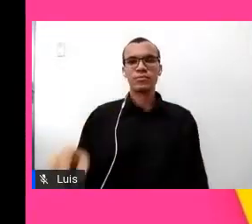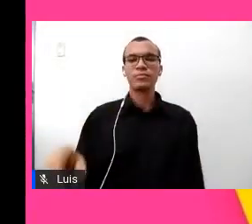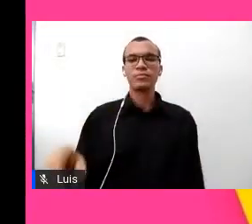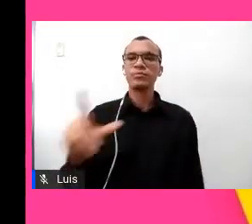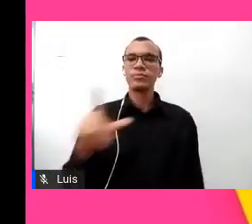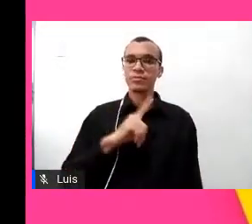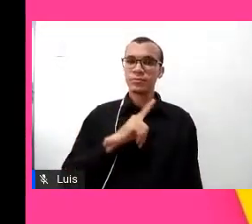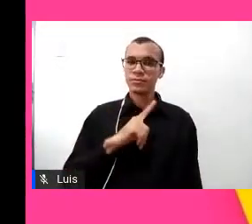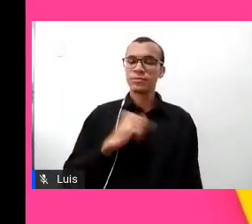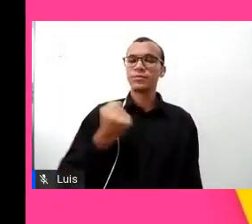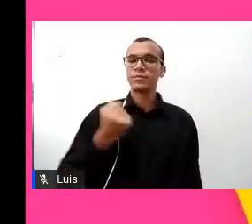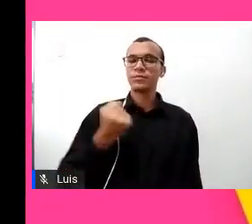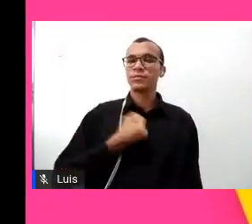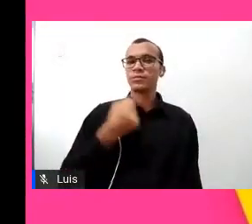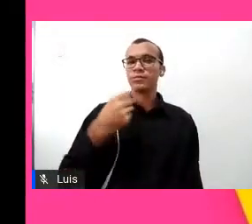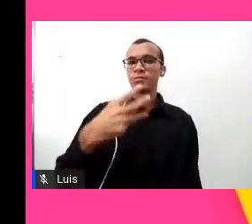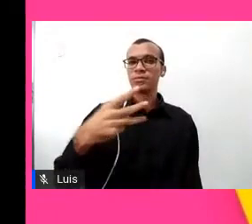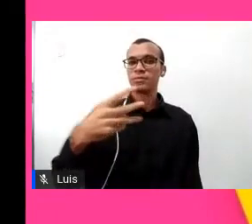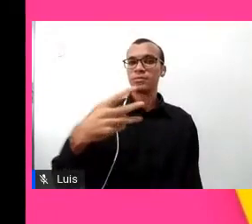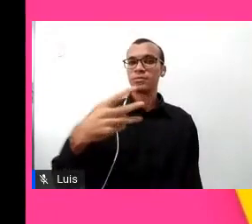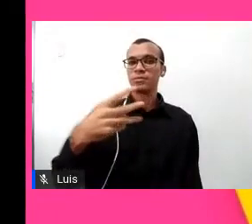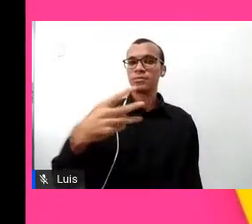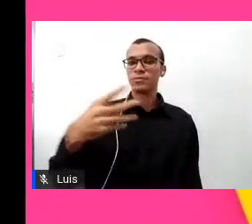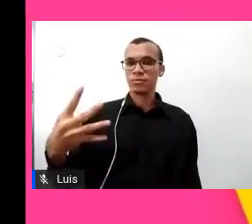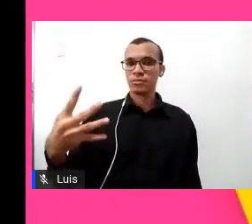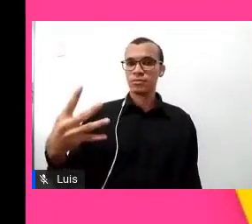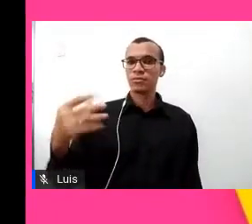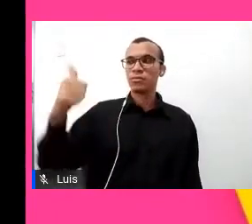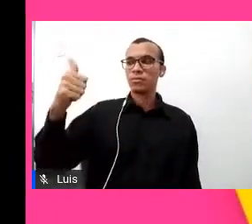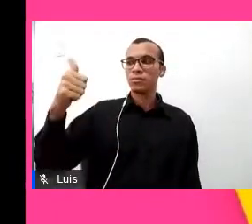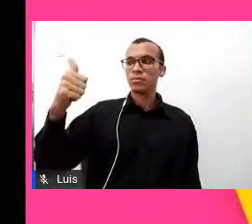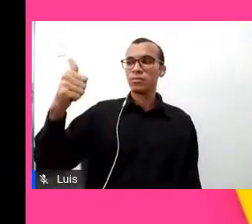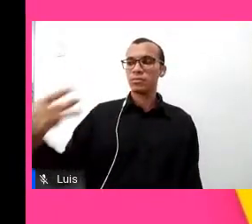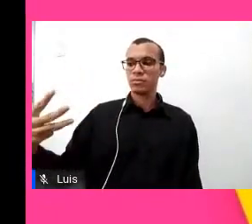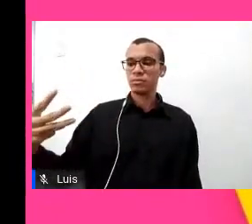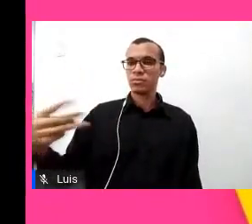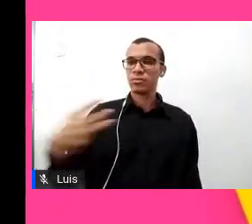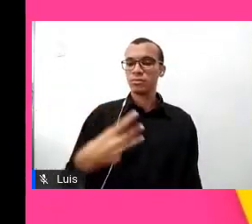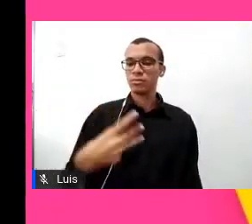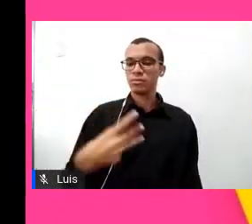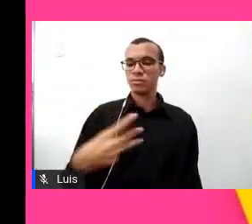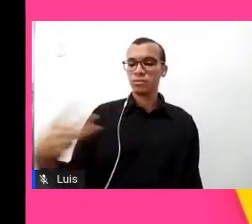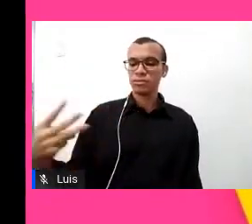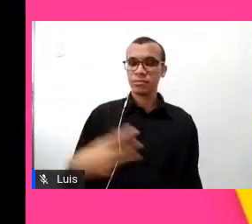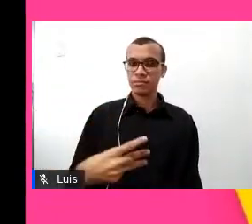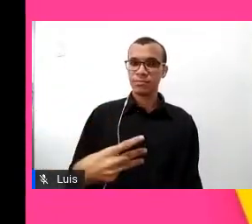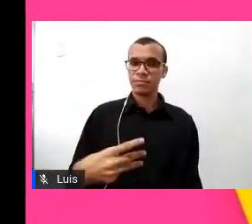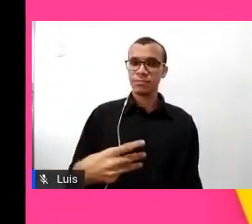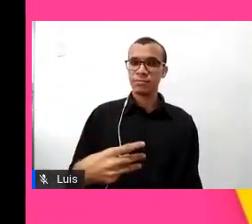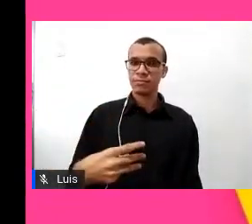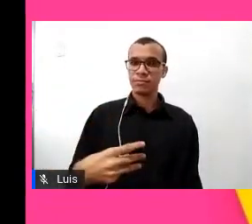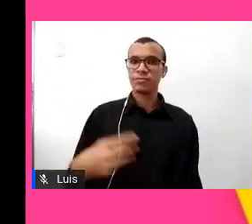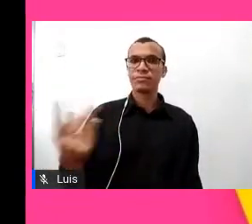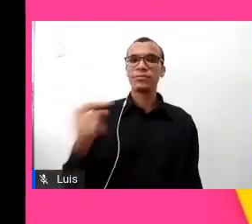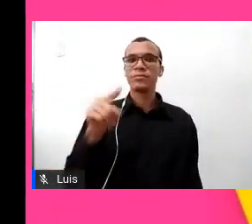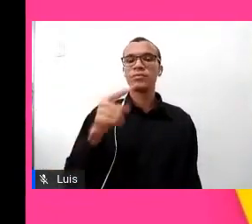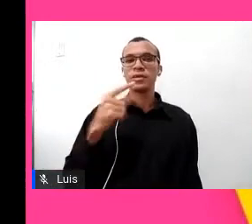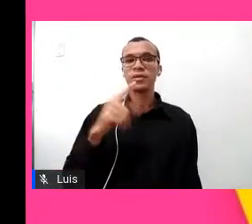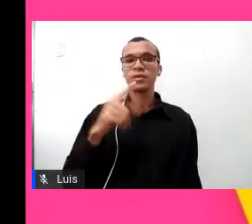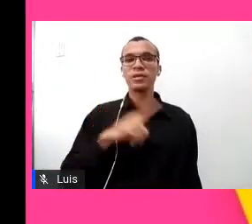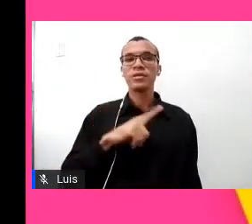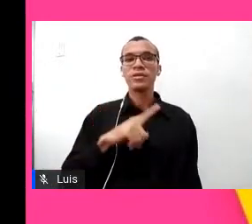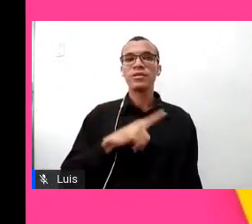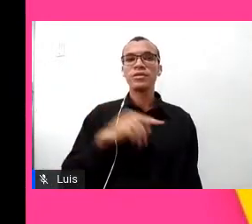34, 13, 33. Aqui eu tenho